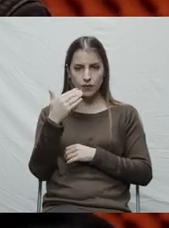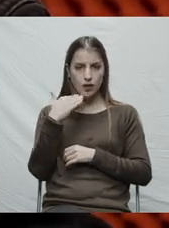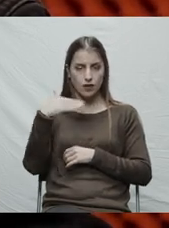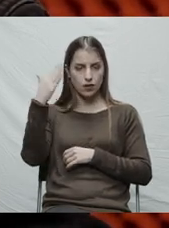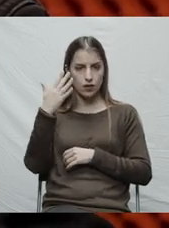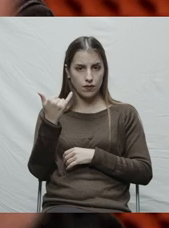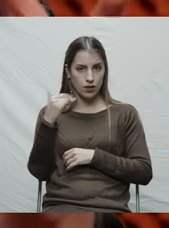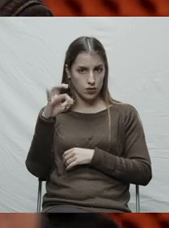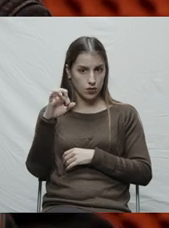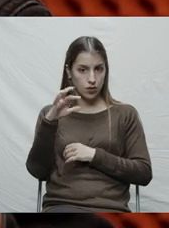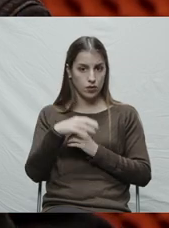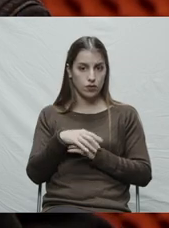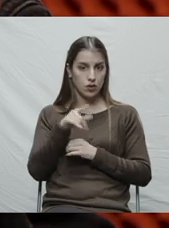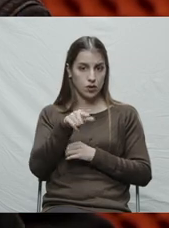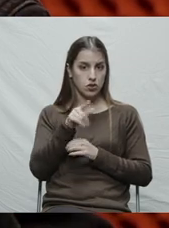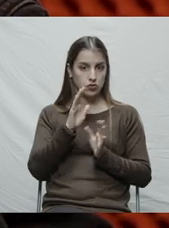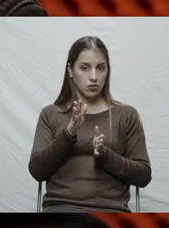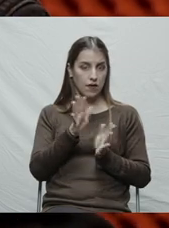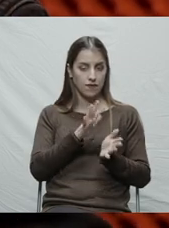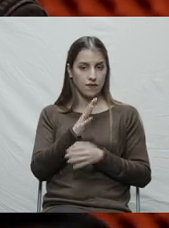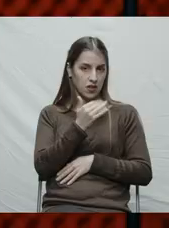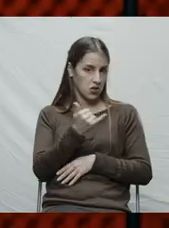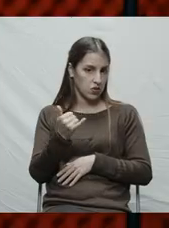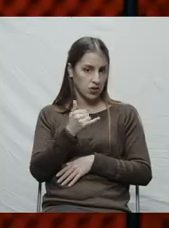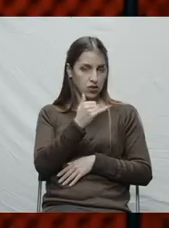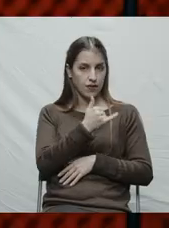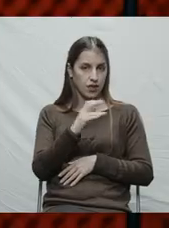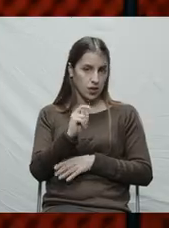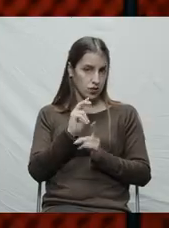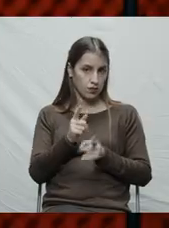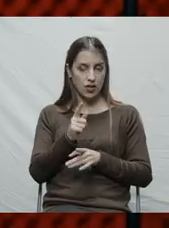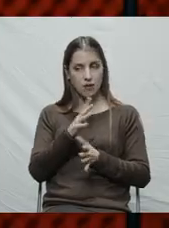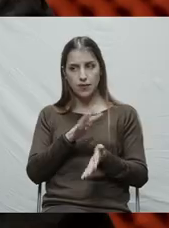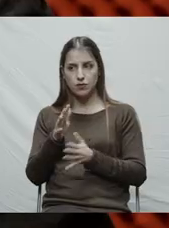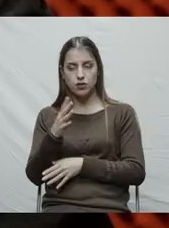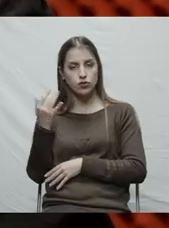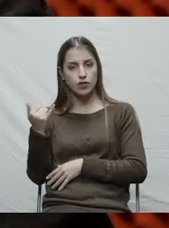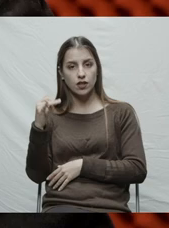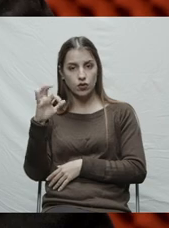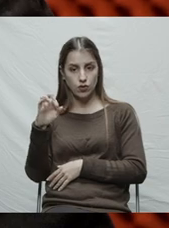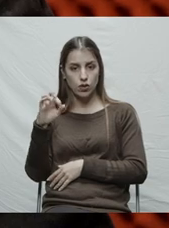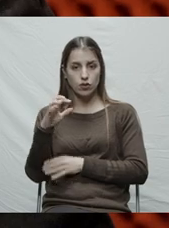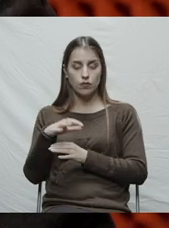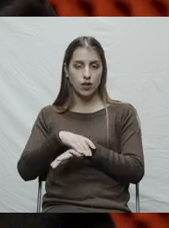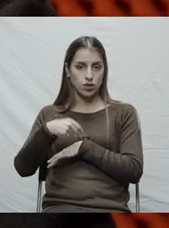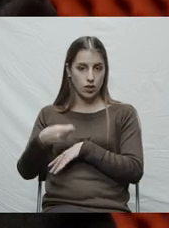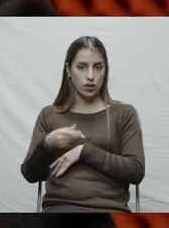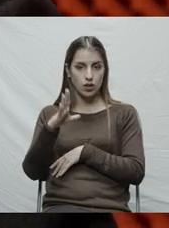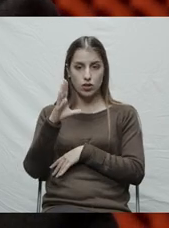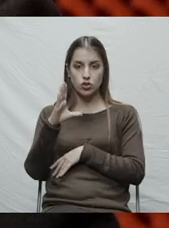de 28 anos, e isto já ia desde 22, 23. Mais tarde, a